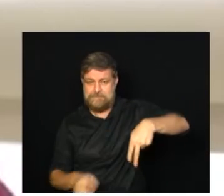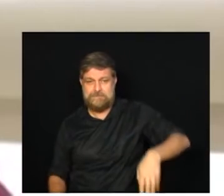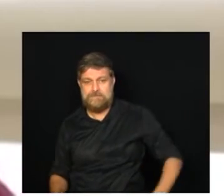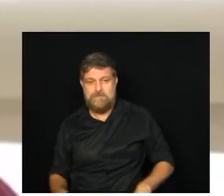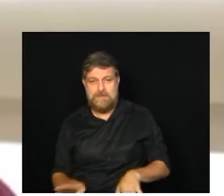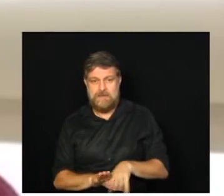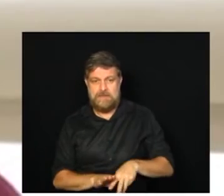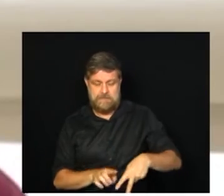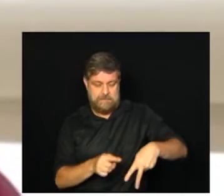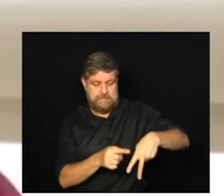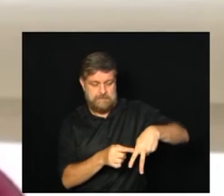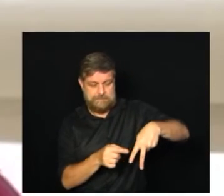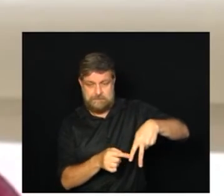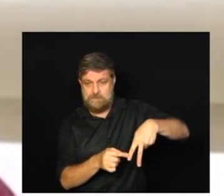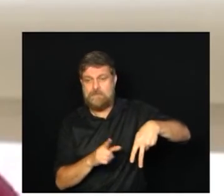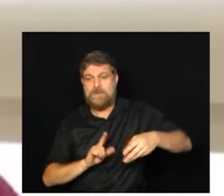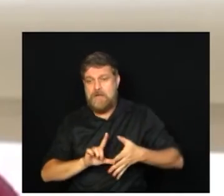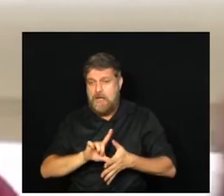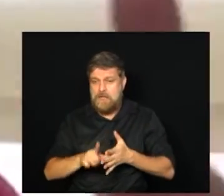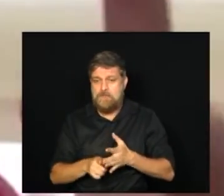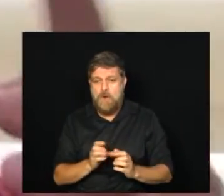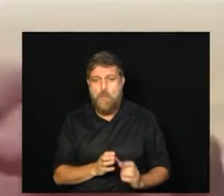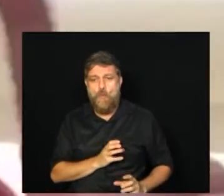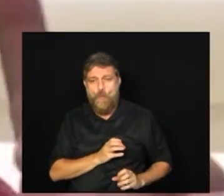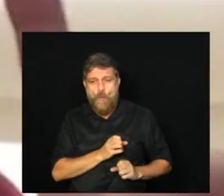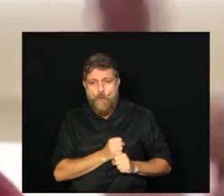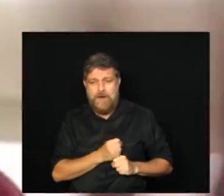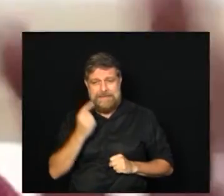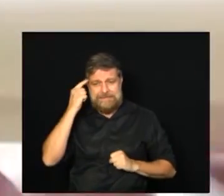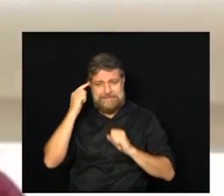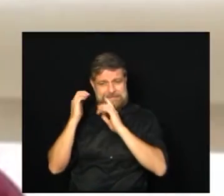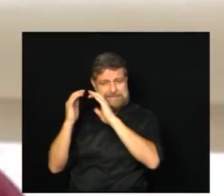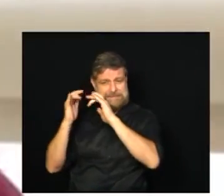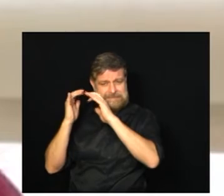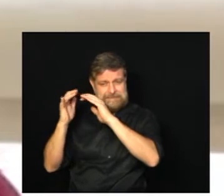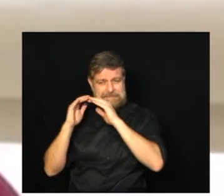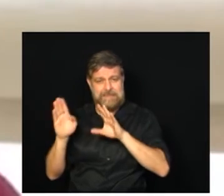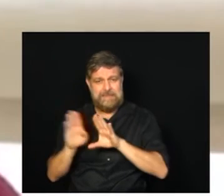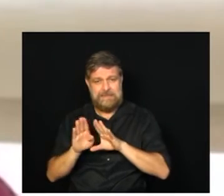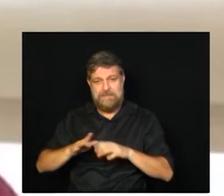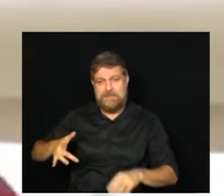está grávida? Sobre este assunto, acompanhe o Saúde Agora.